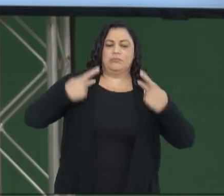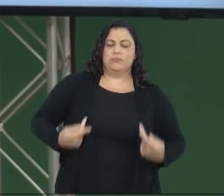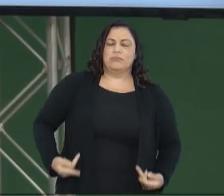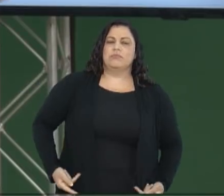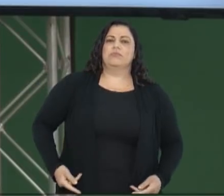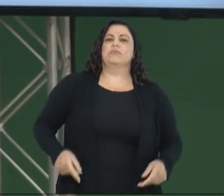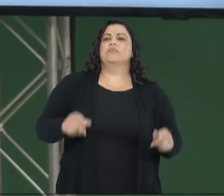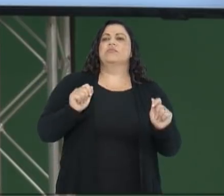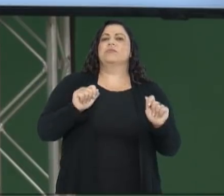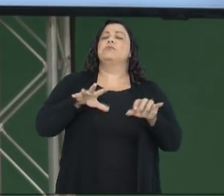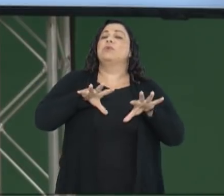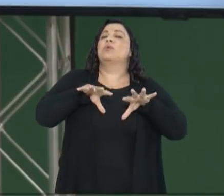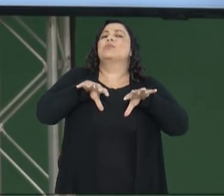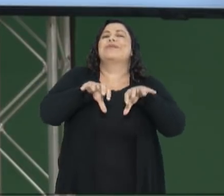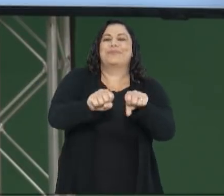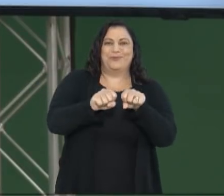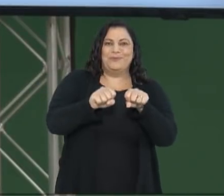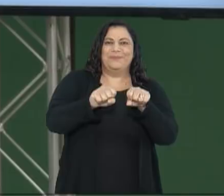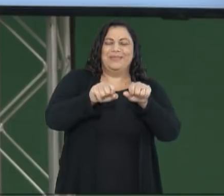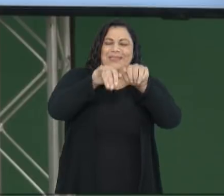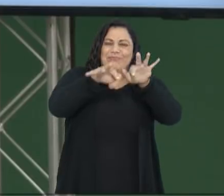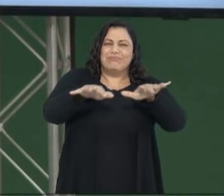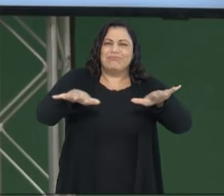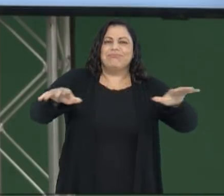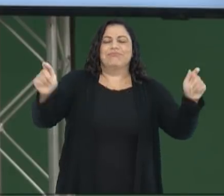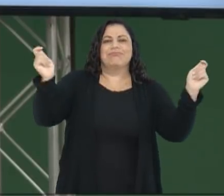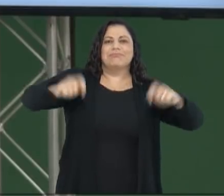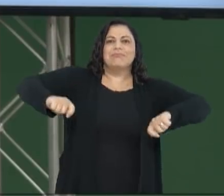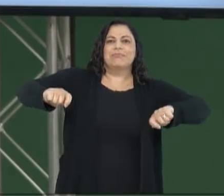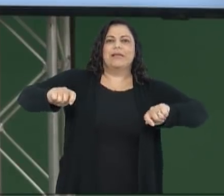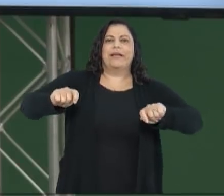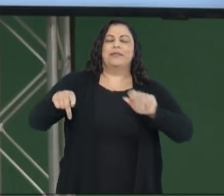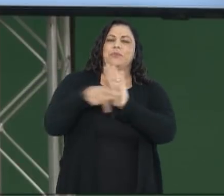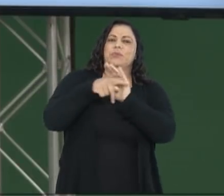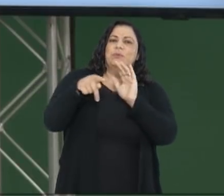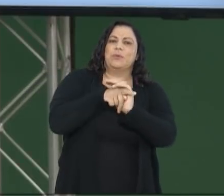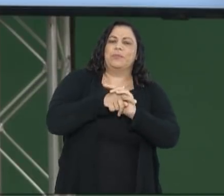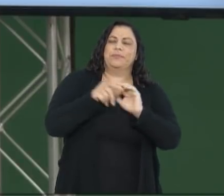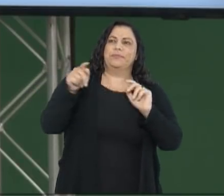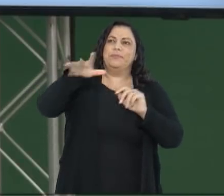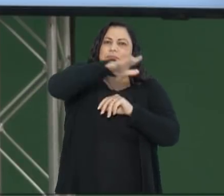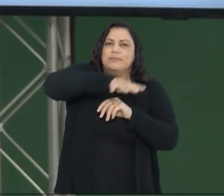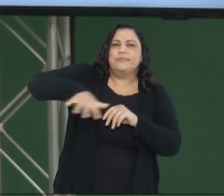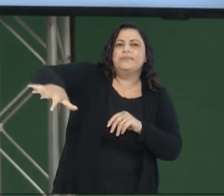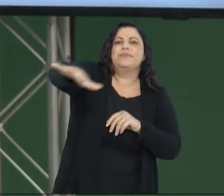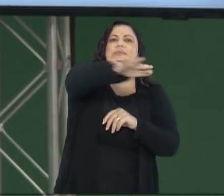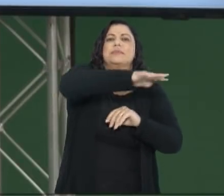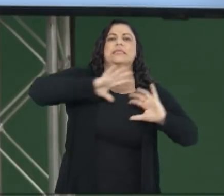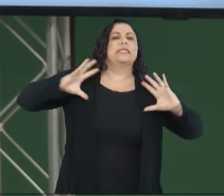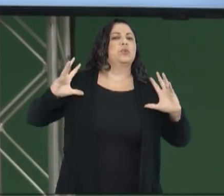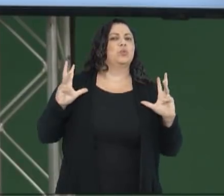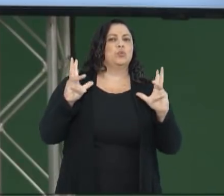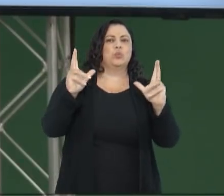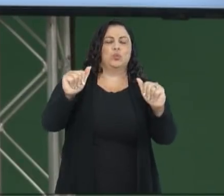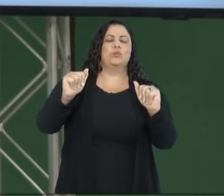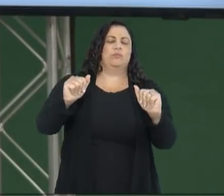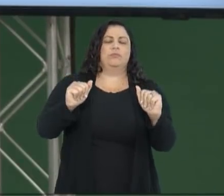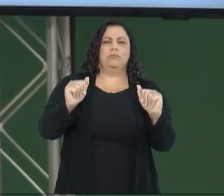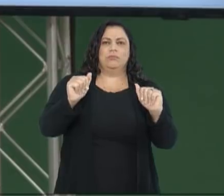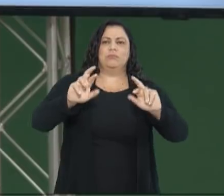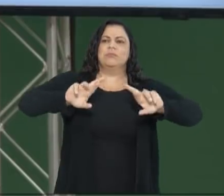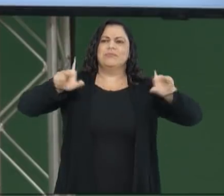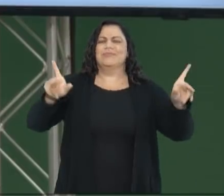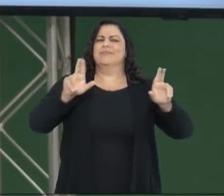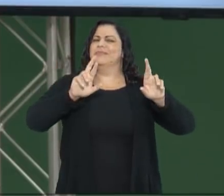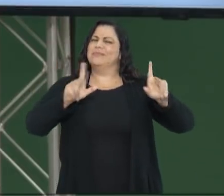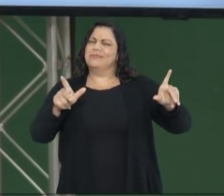apropria dele, depois fica impresso ali nas paisagens, né? que são muito diferentes da que nós